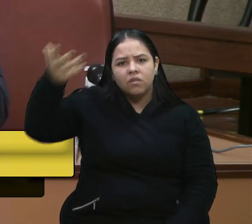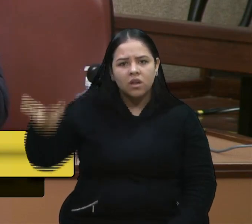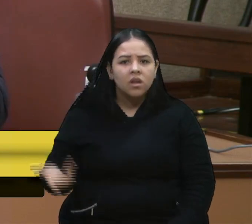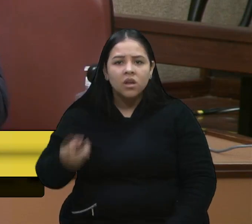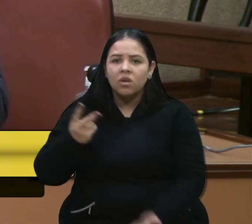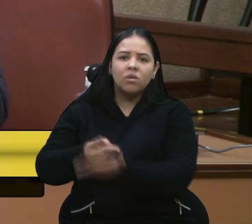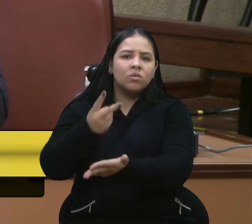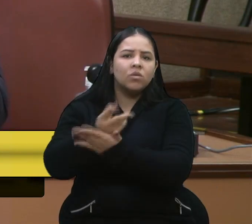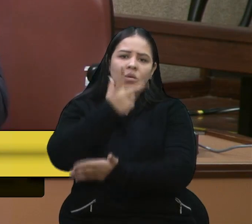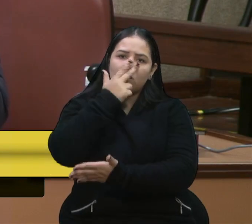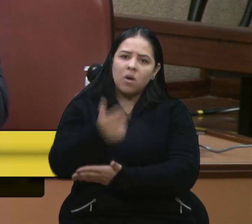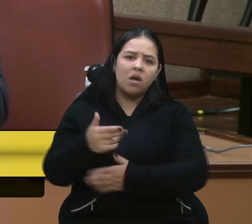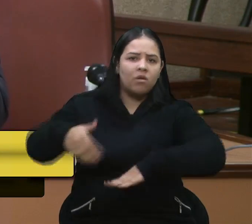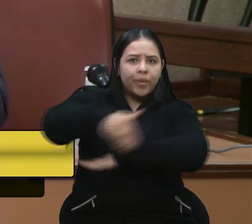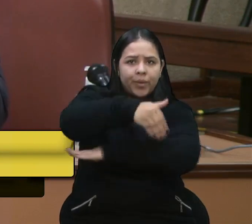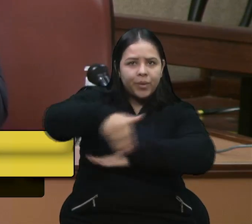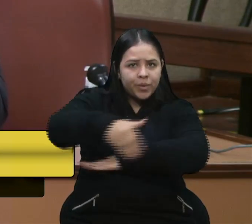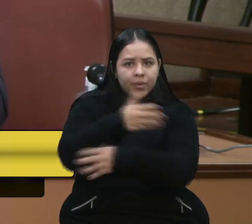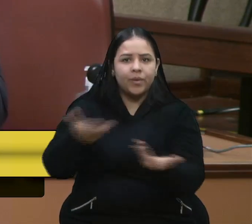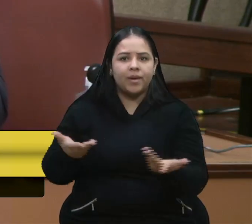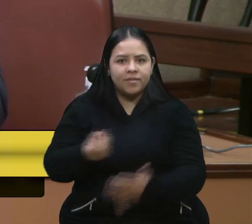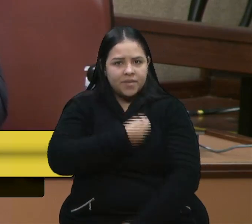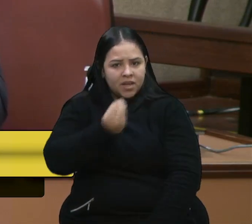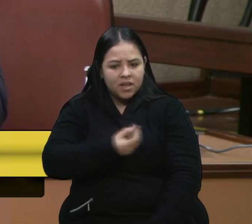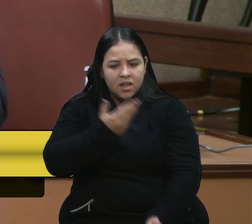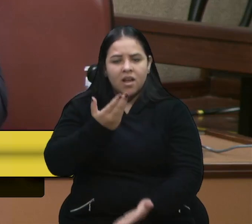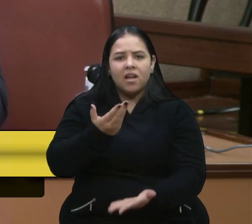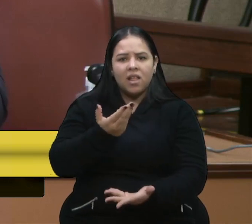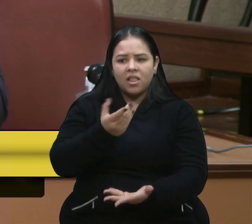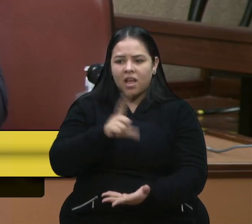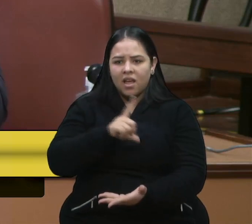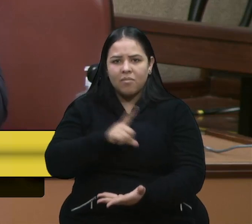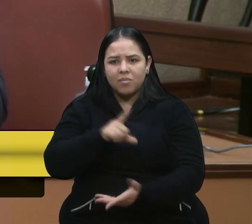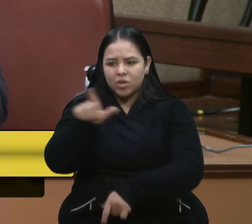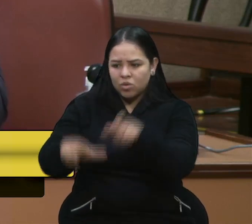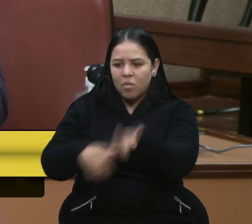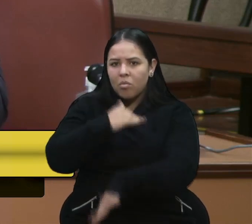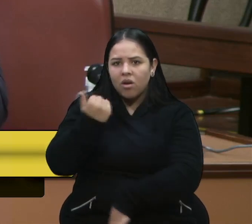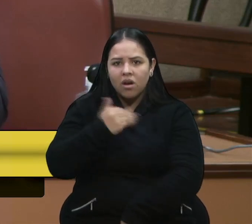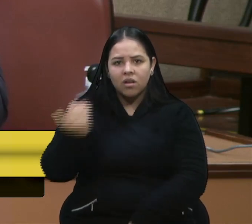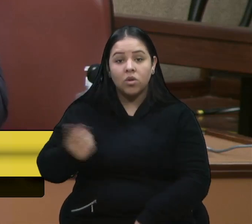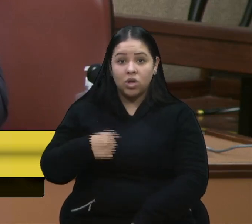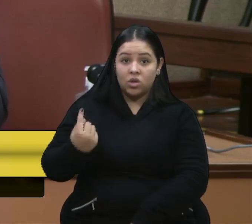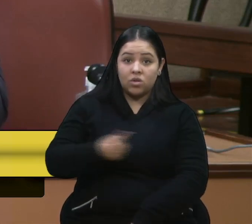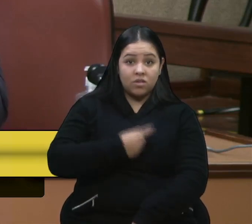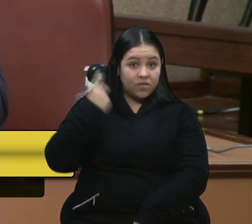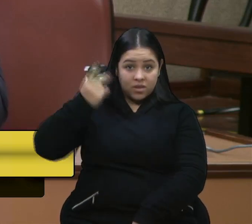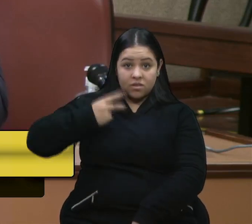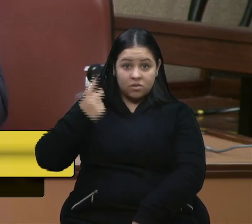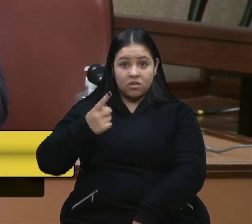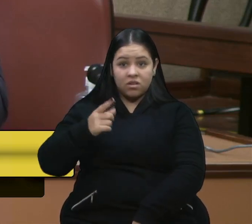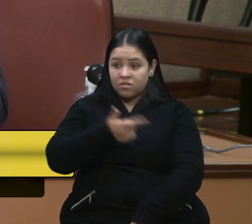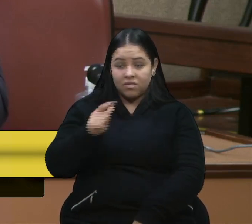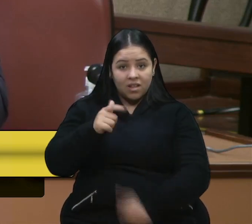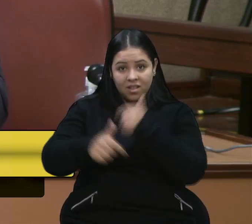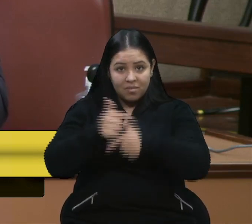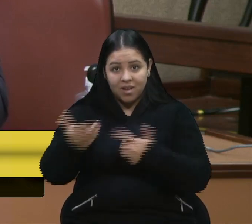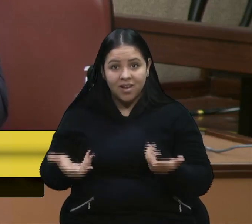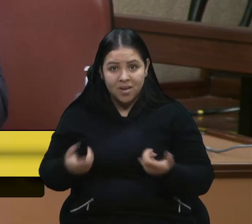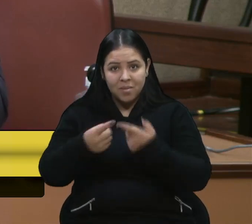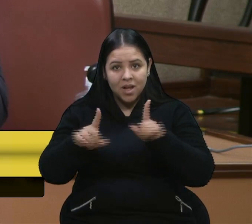já nas nossas estradas, vidas estão sendo perdidas, e a gente, como vereador, a gente não teria essa atribuição. Porém, a